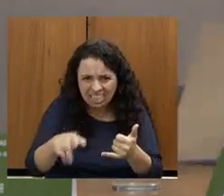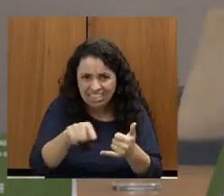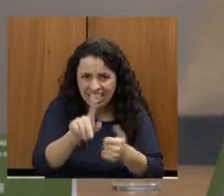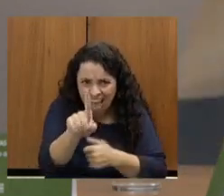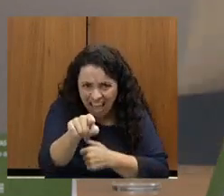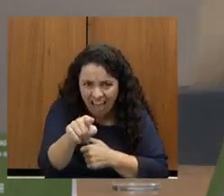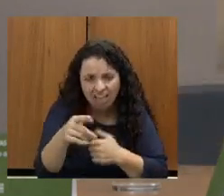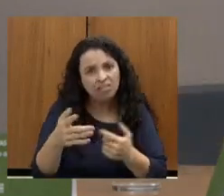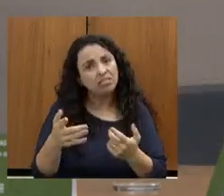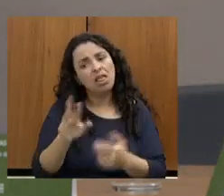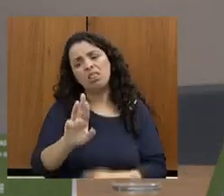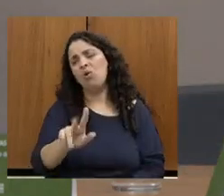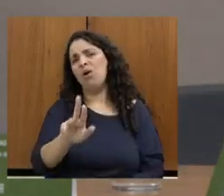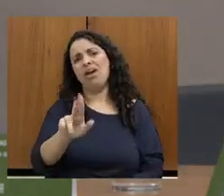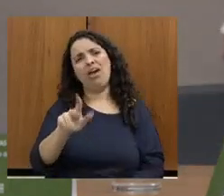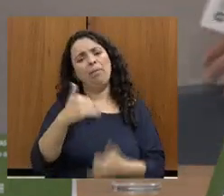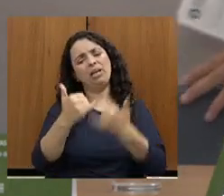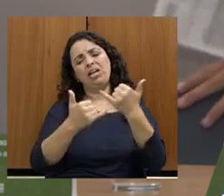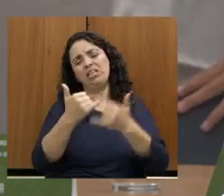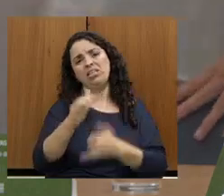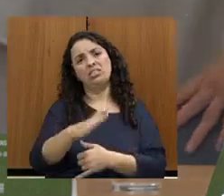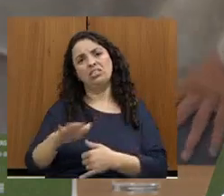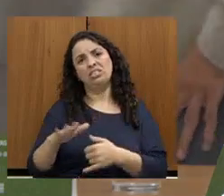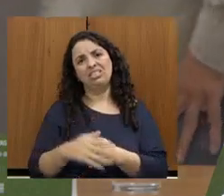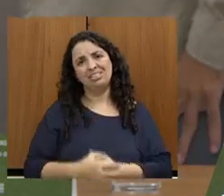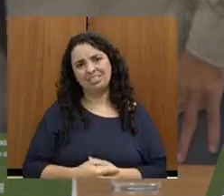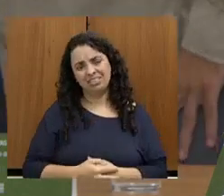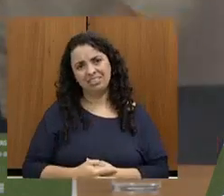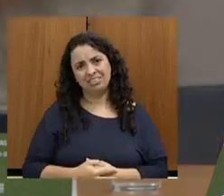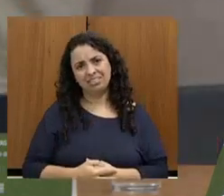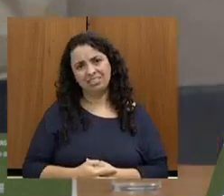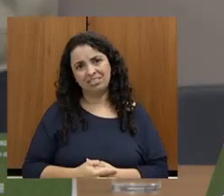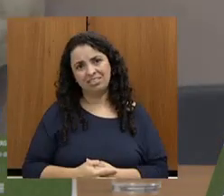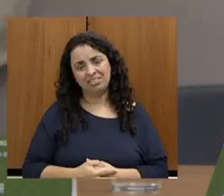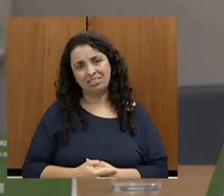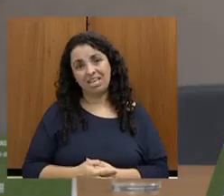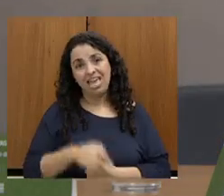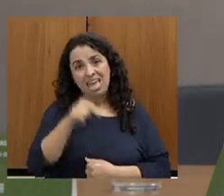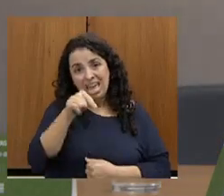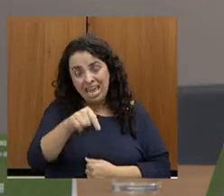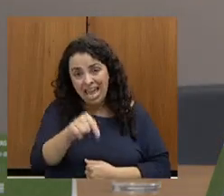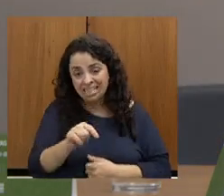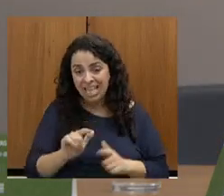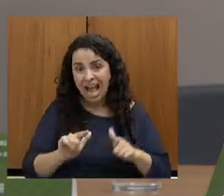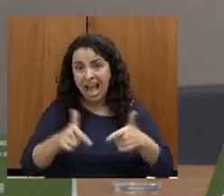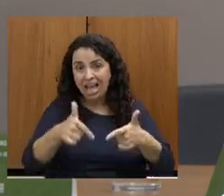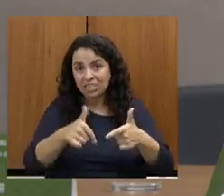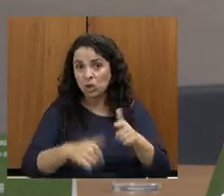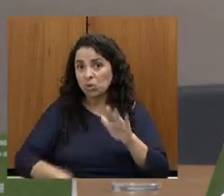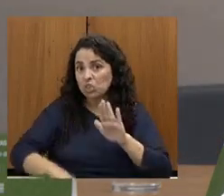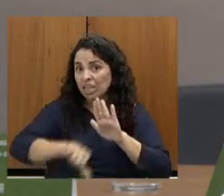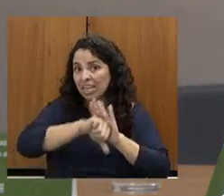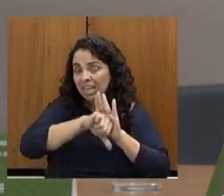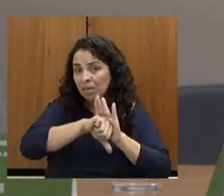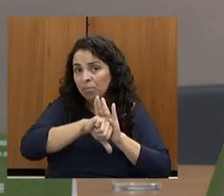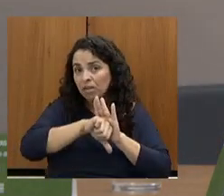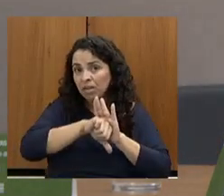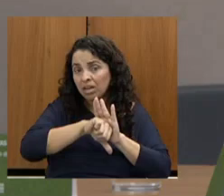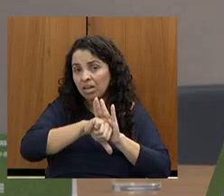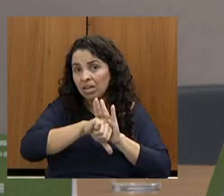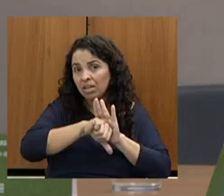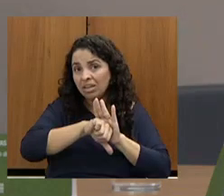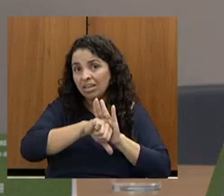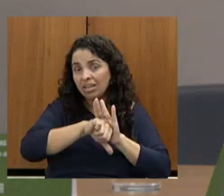E ele... E essa lesão corporal, ato infracional, foi acompanhada de